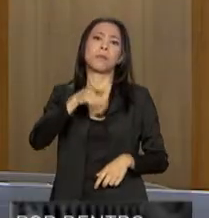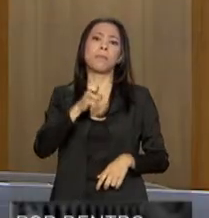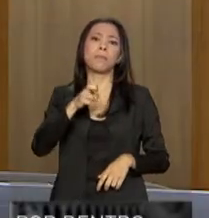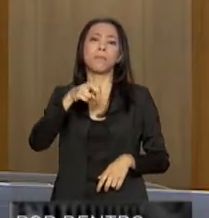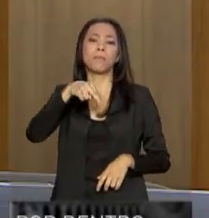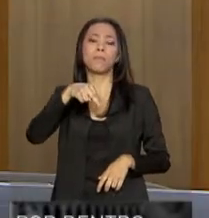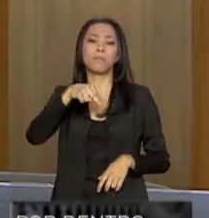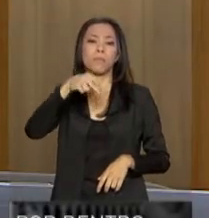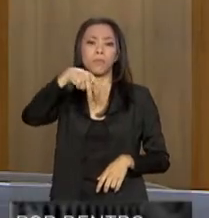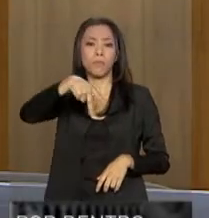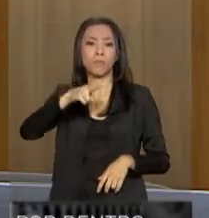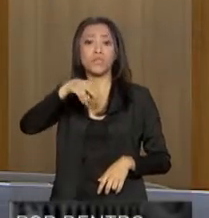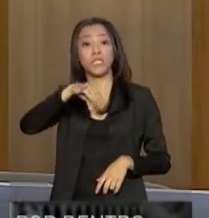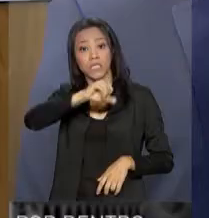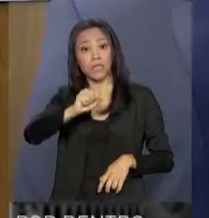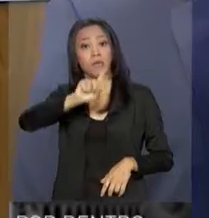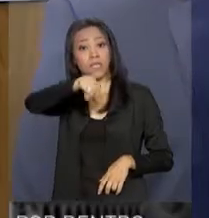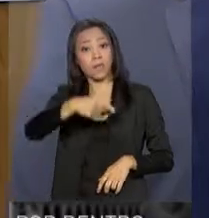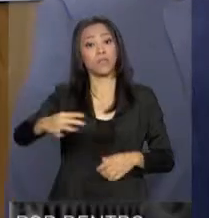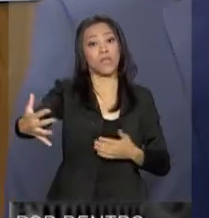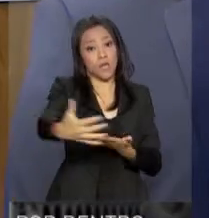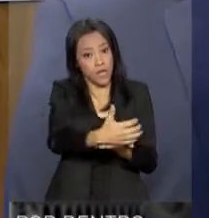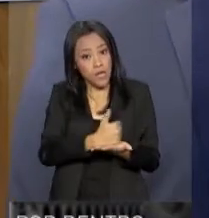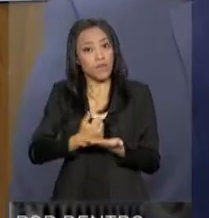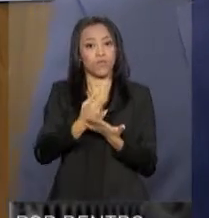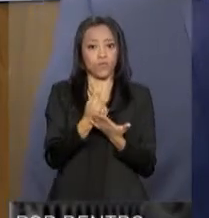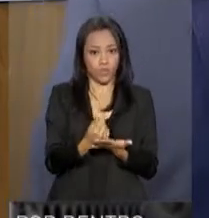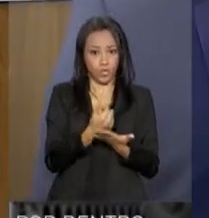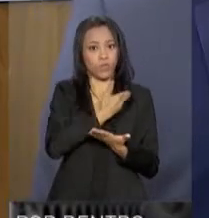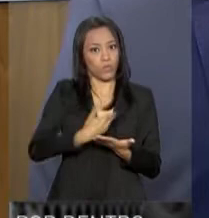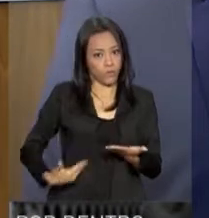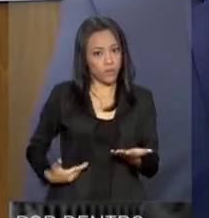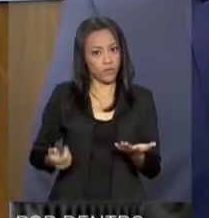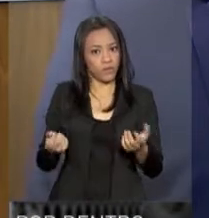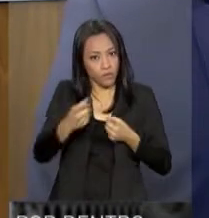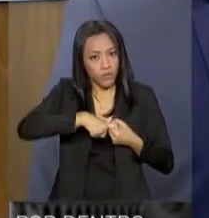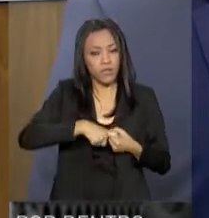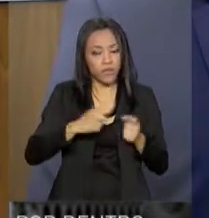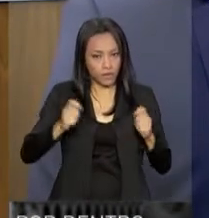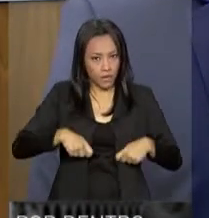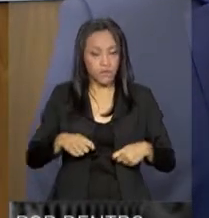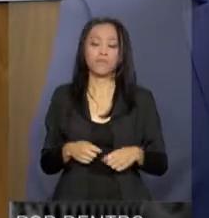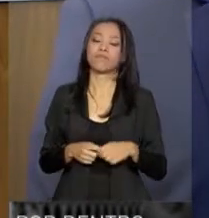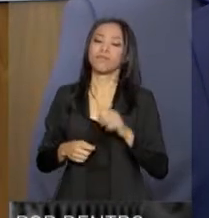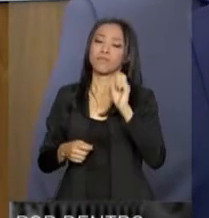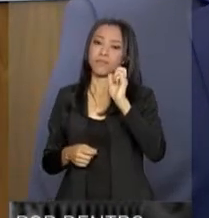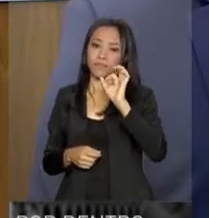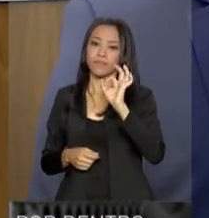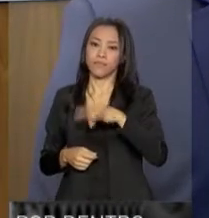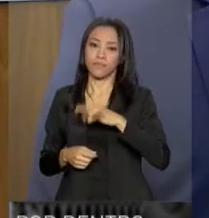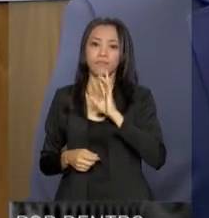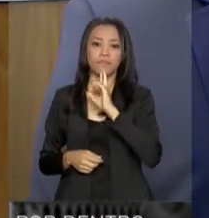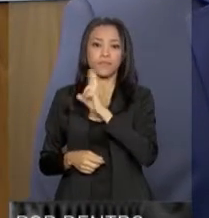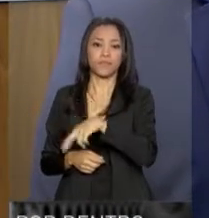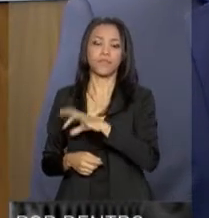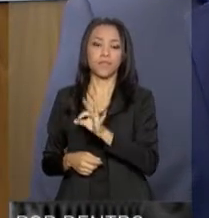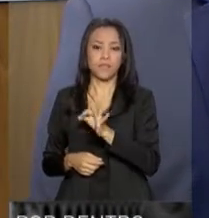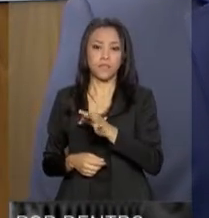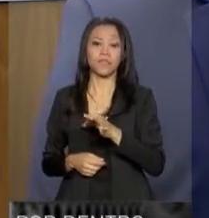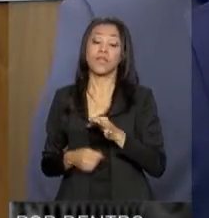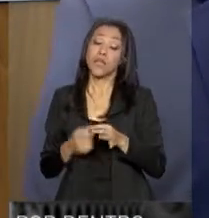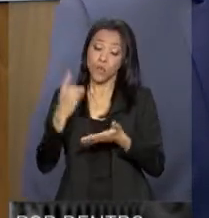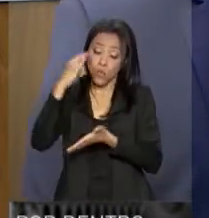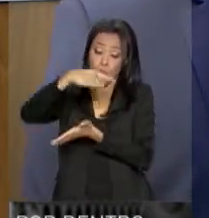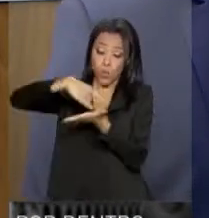dos cofres públicos é perfeitamente possível nós temos hoje eu acho que os acordos de leniência trazem muito bem